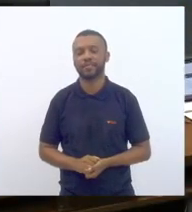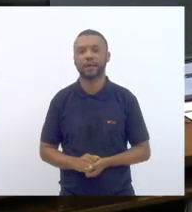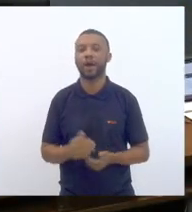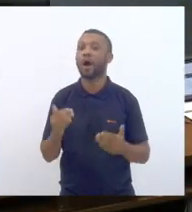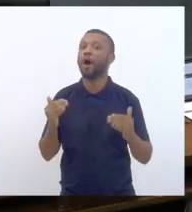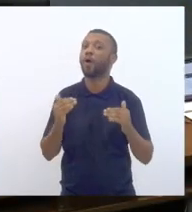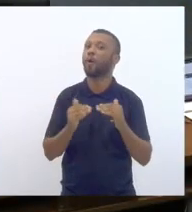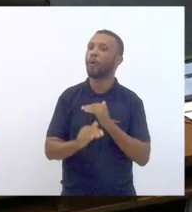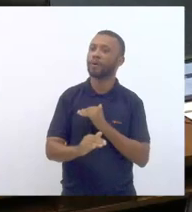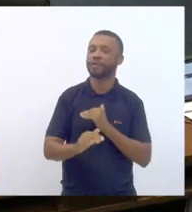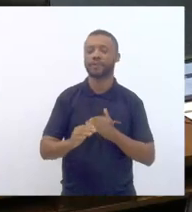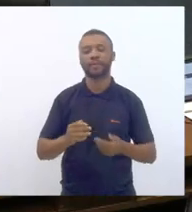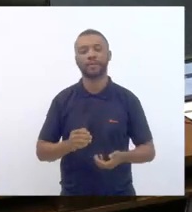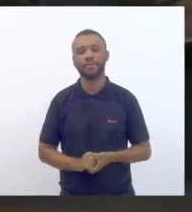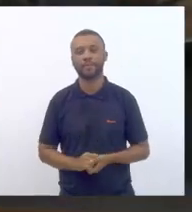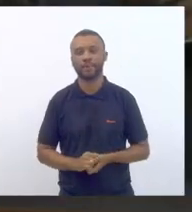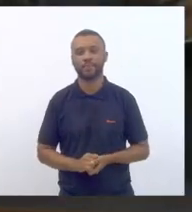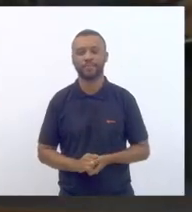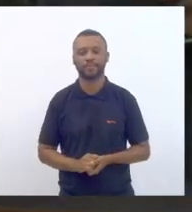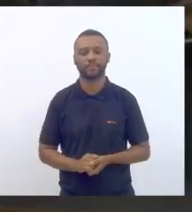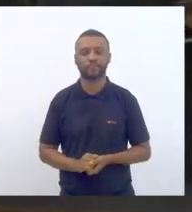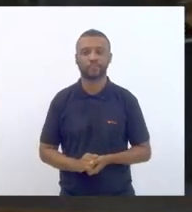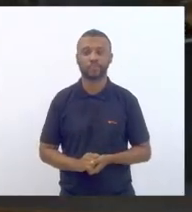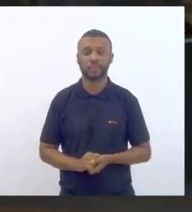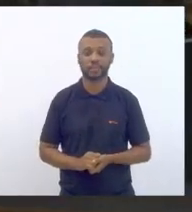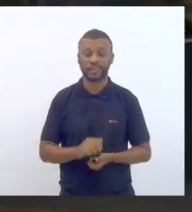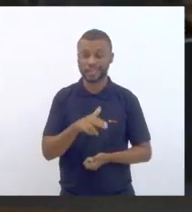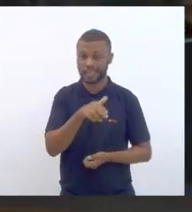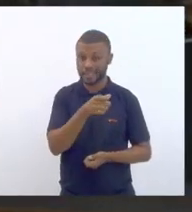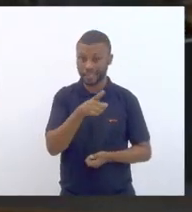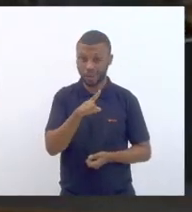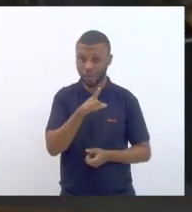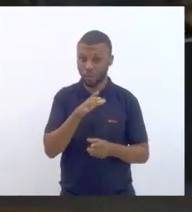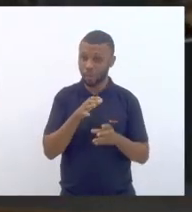Contrário. Deputado Luiz Paulo vota não, 4.